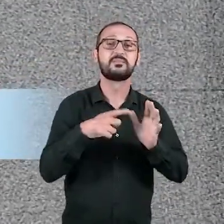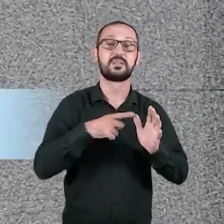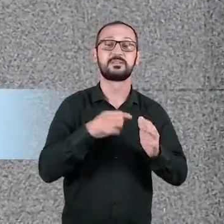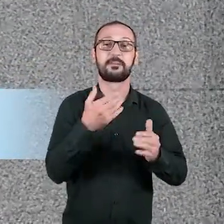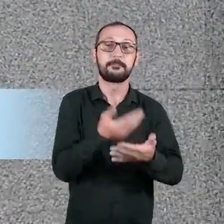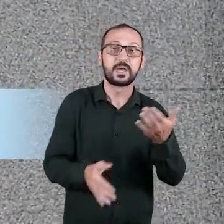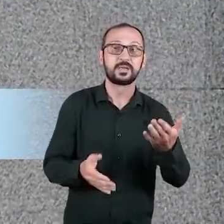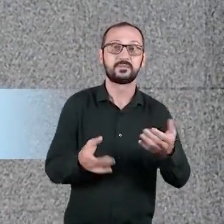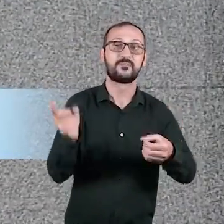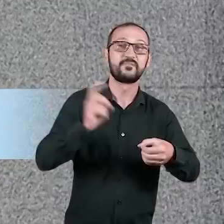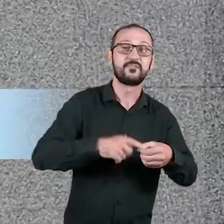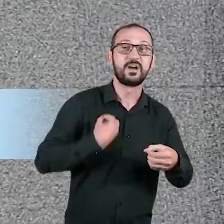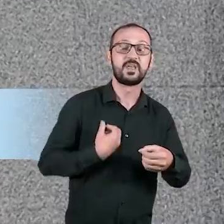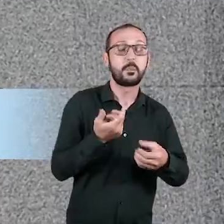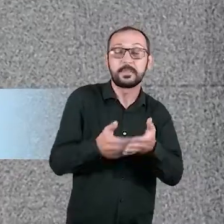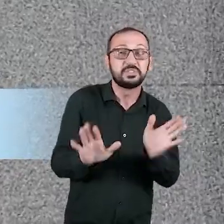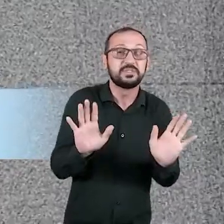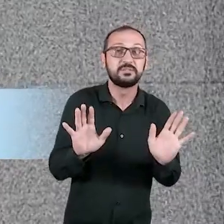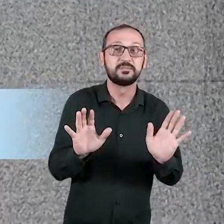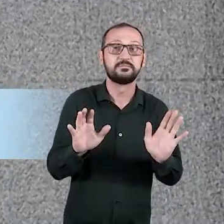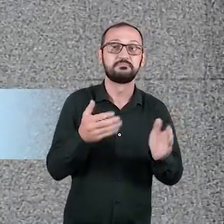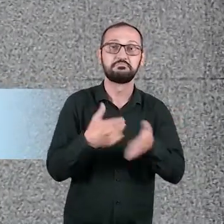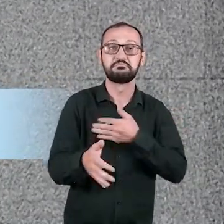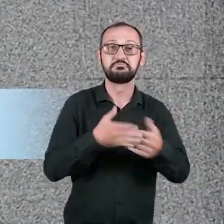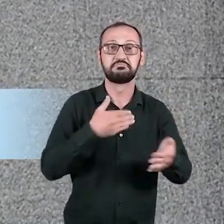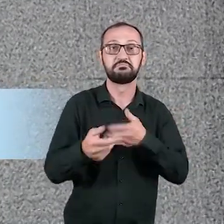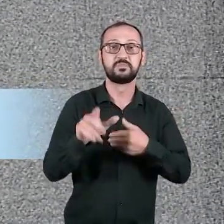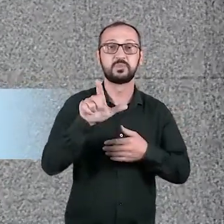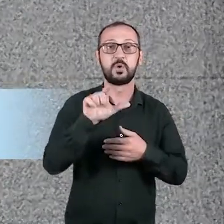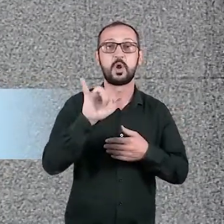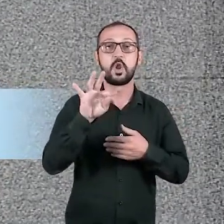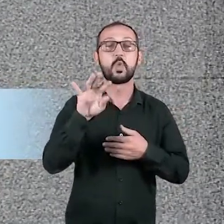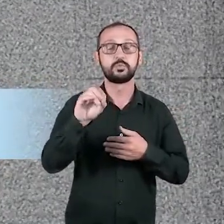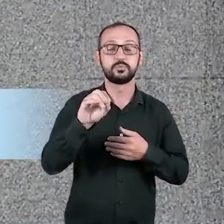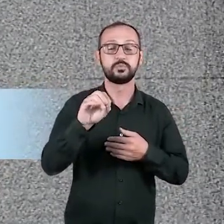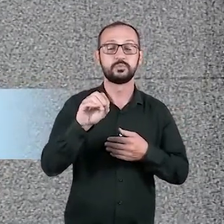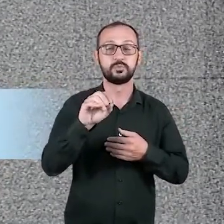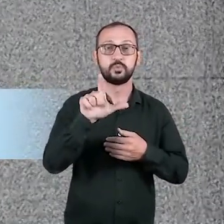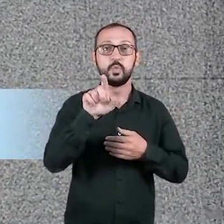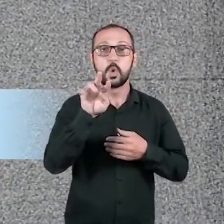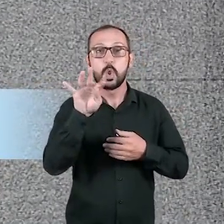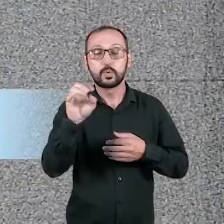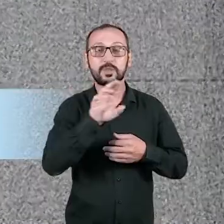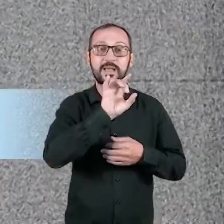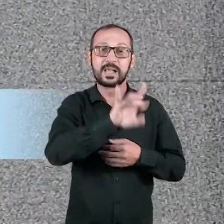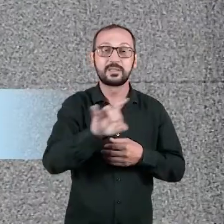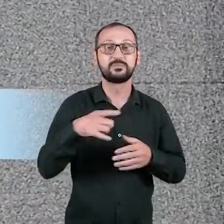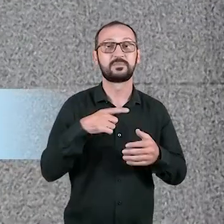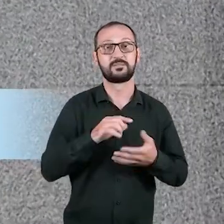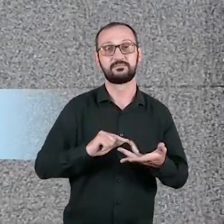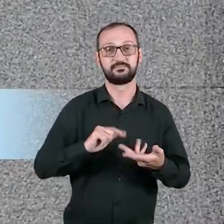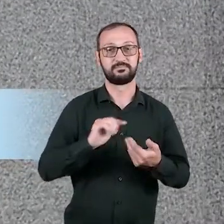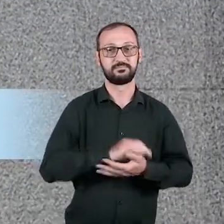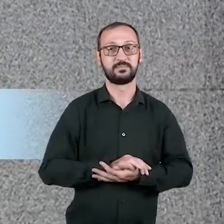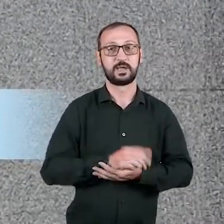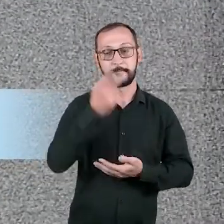E ali eu vou vivenciar o meu luto, não importa o tempo, porque cada um tem o seu tempo, e a partir dali,